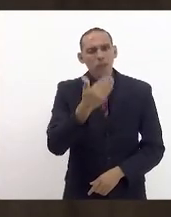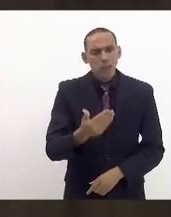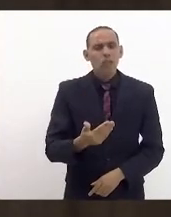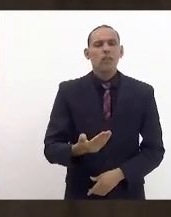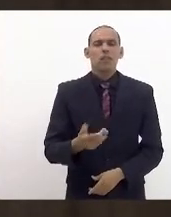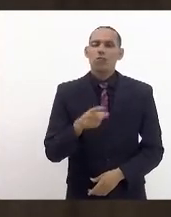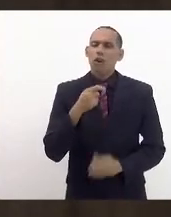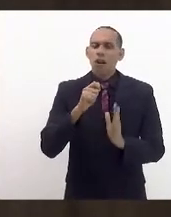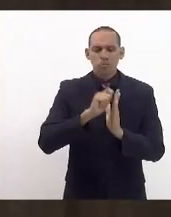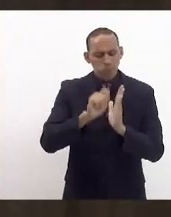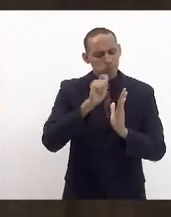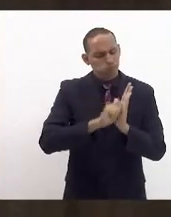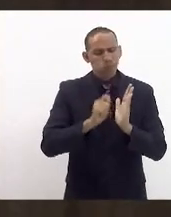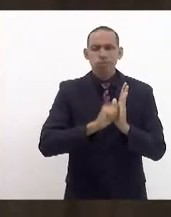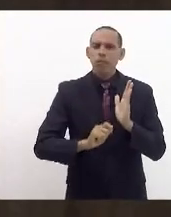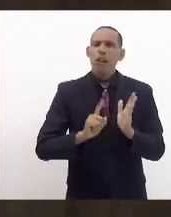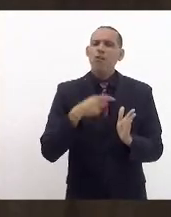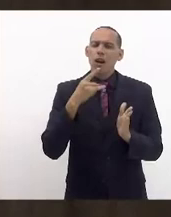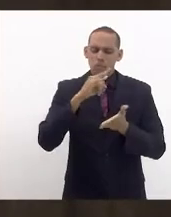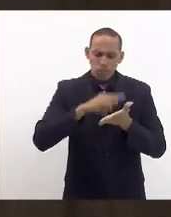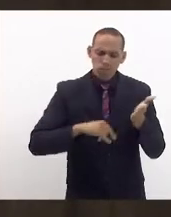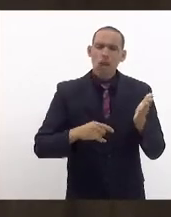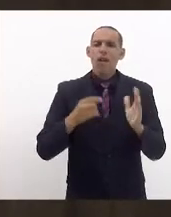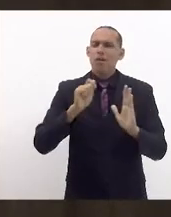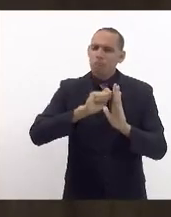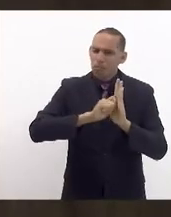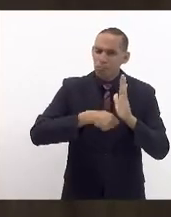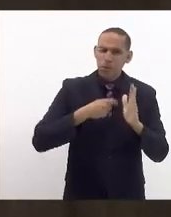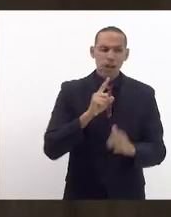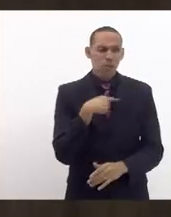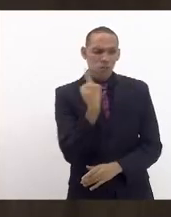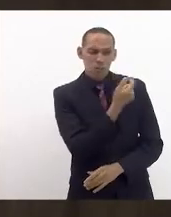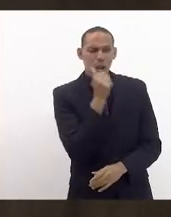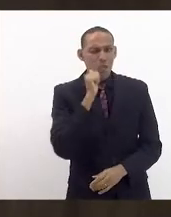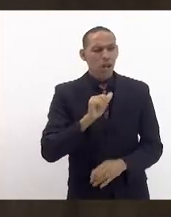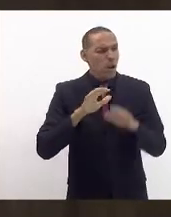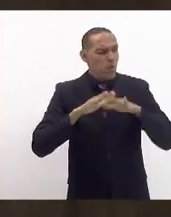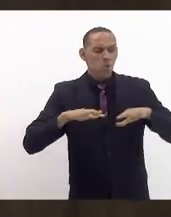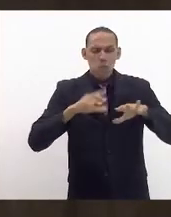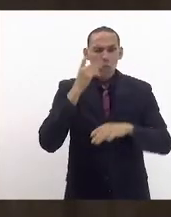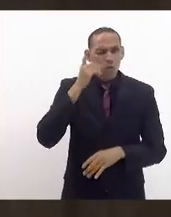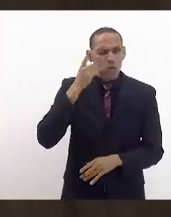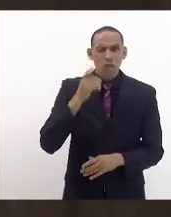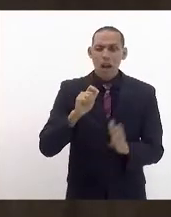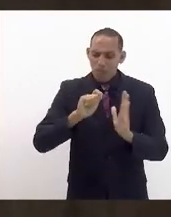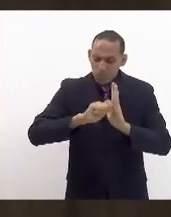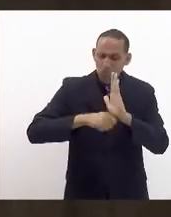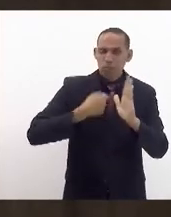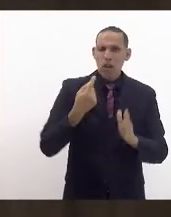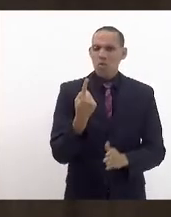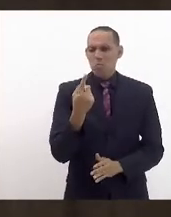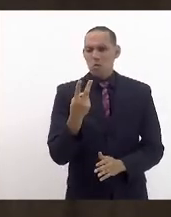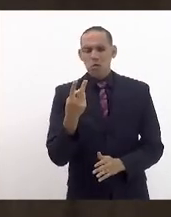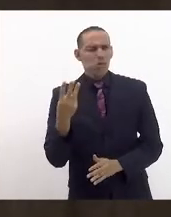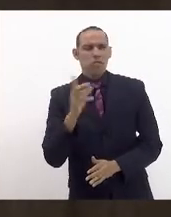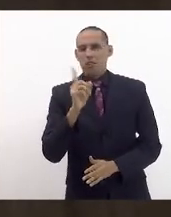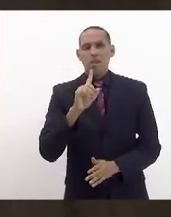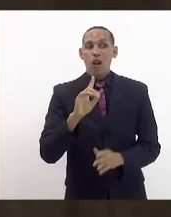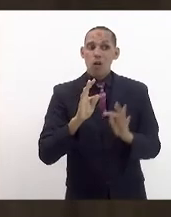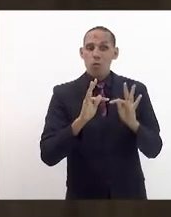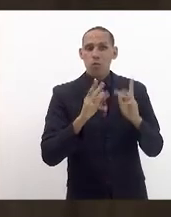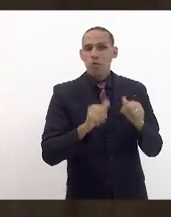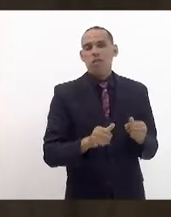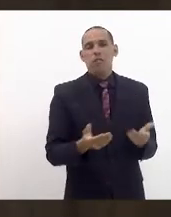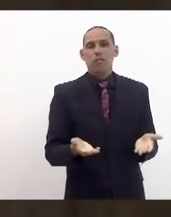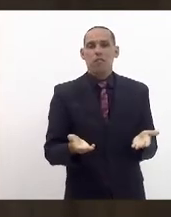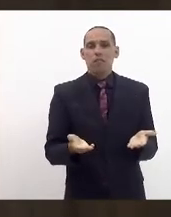por escrito, fizemos o documento assinado por todas as deputadas. Não foi por uma, duas ou três, não. Então, o